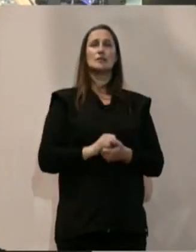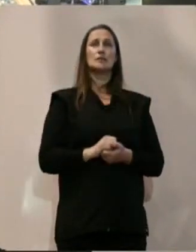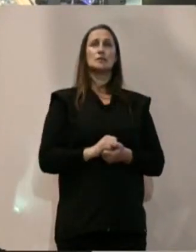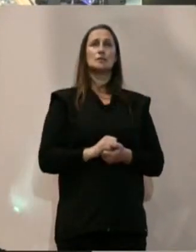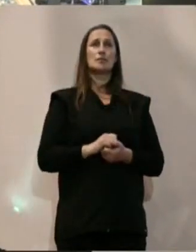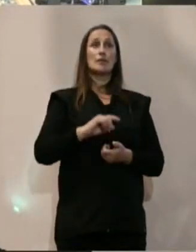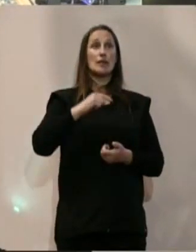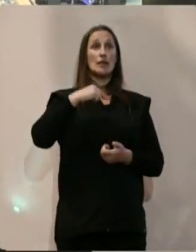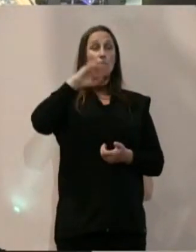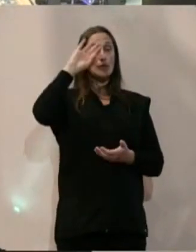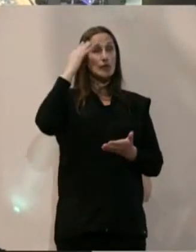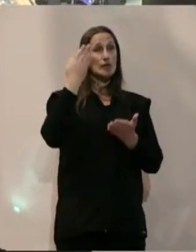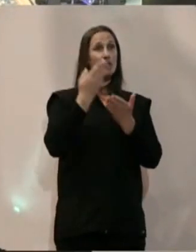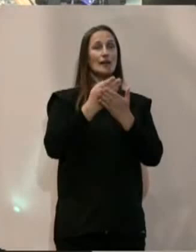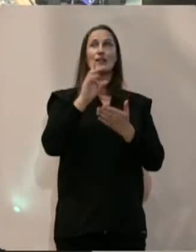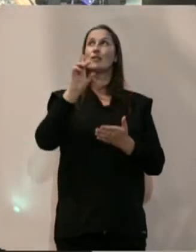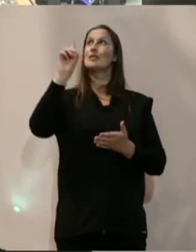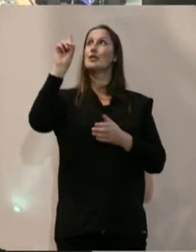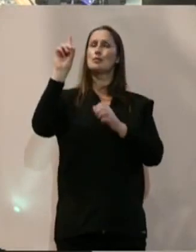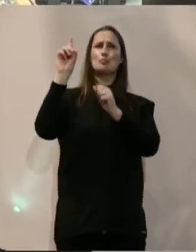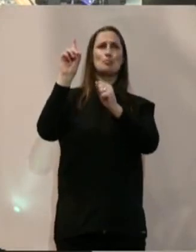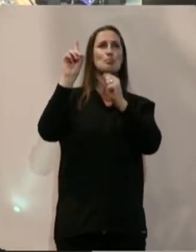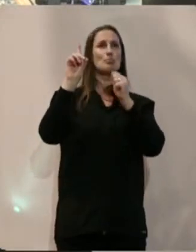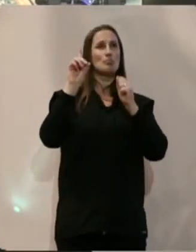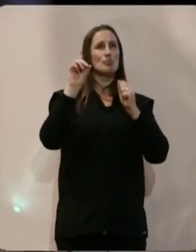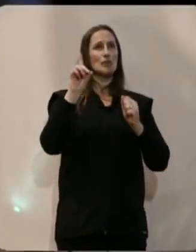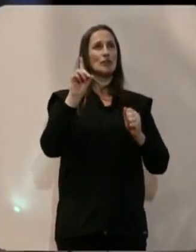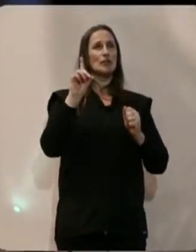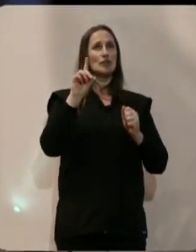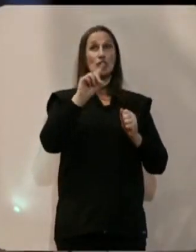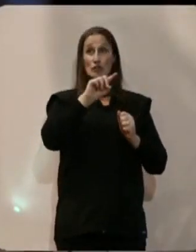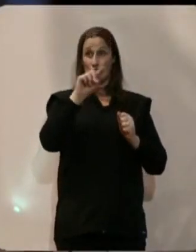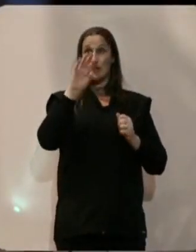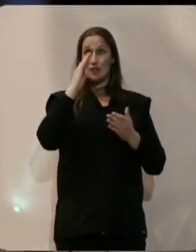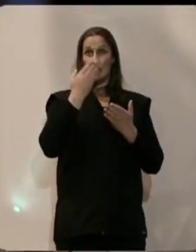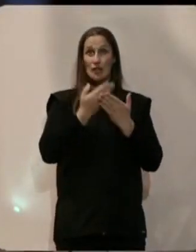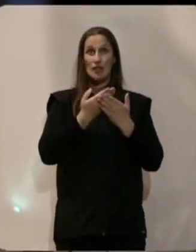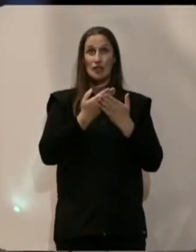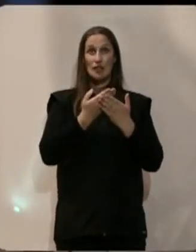Eu creio num Deus todo-poderoso. Você crê?